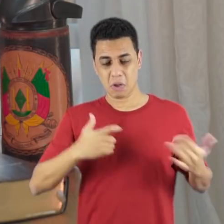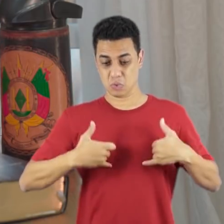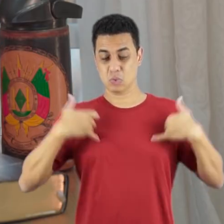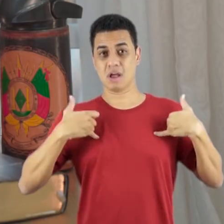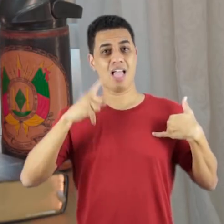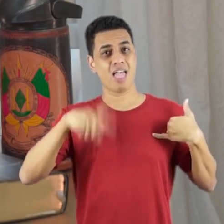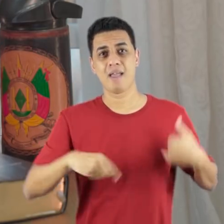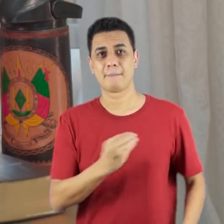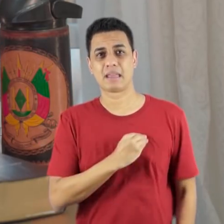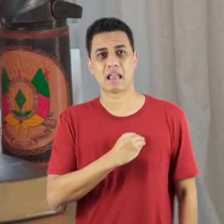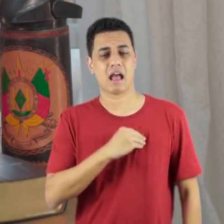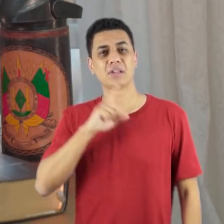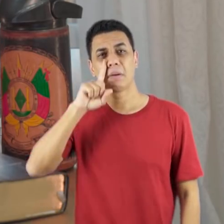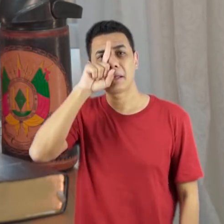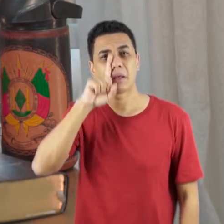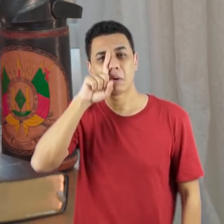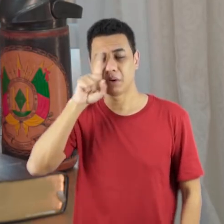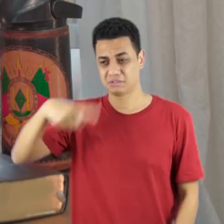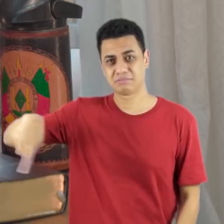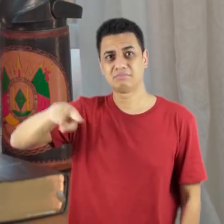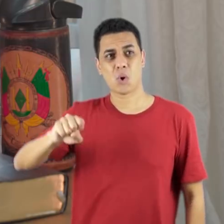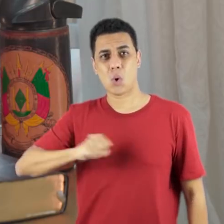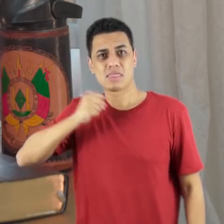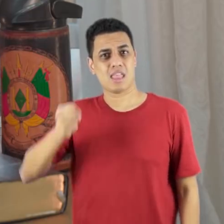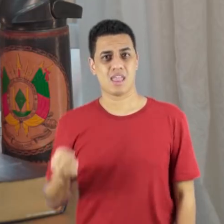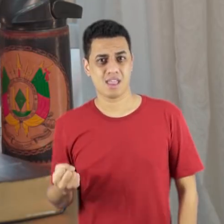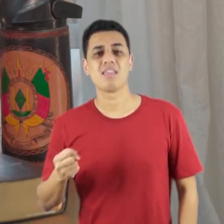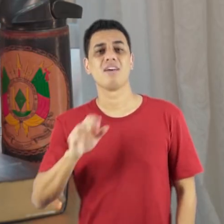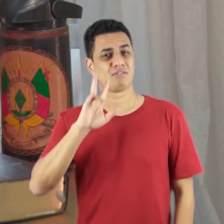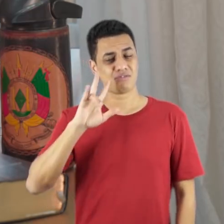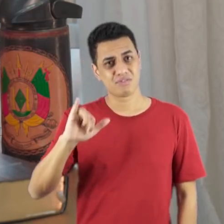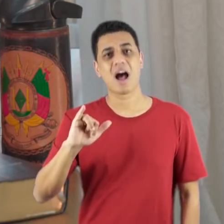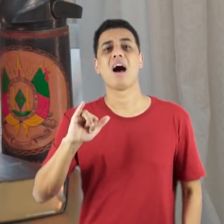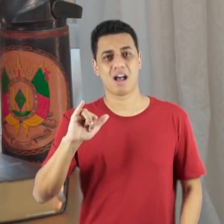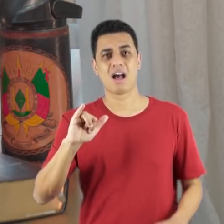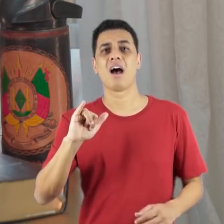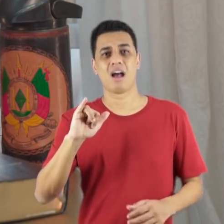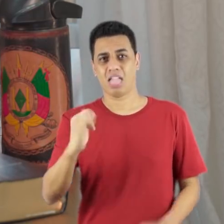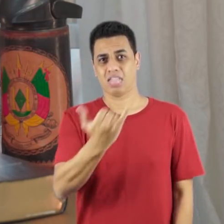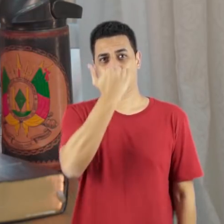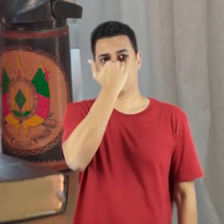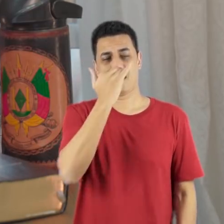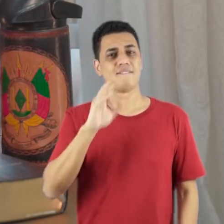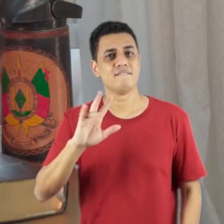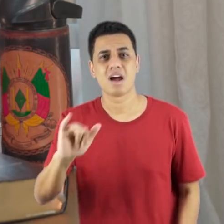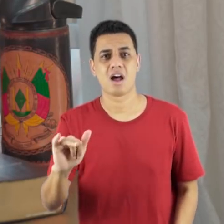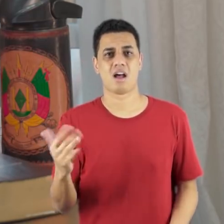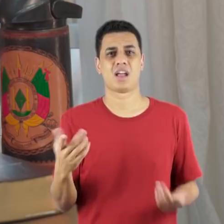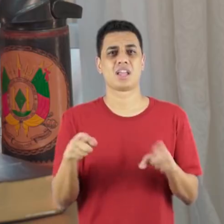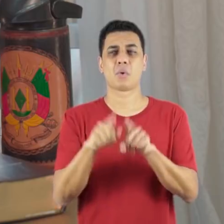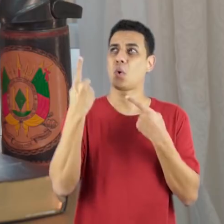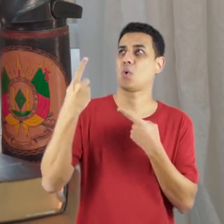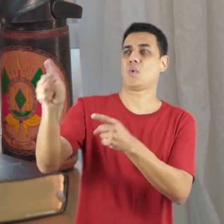pecado, como perigoso, como odiado, como algo que leva à humilhação, como detestável, como